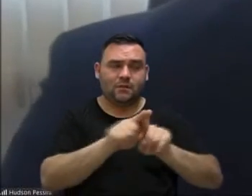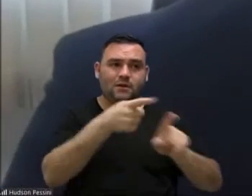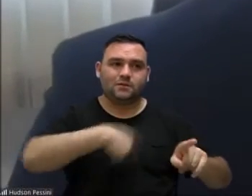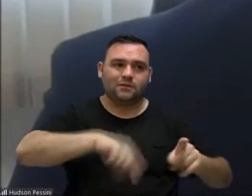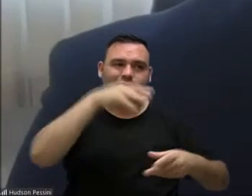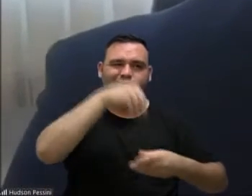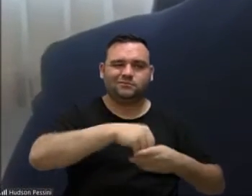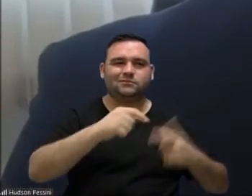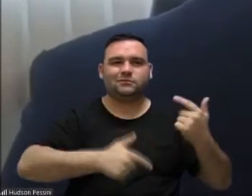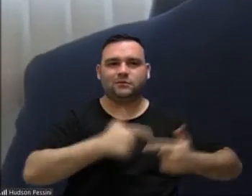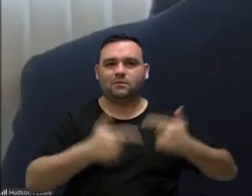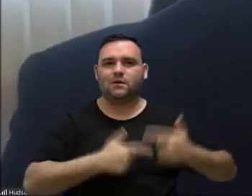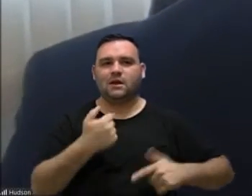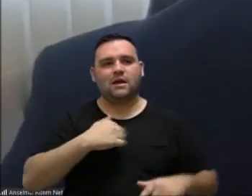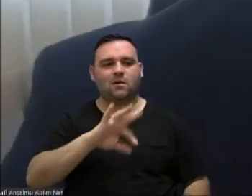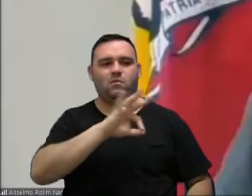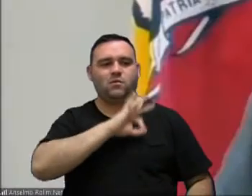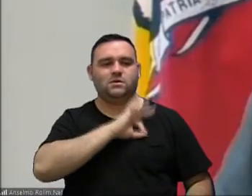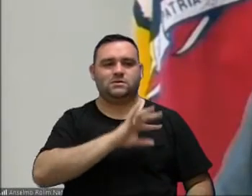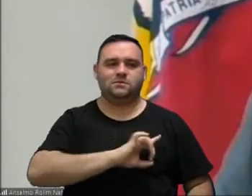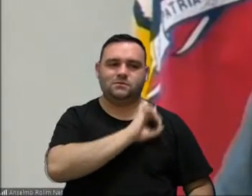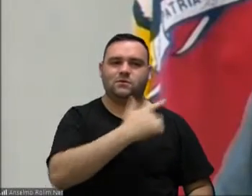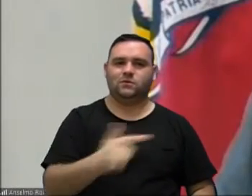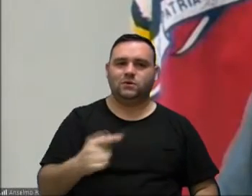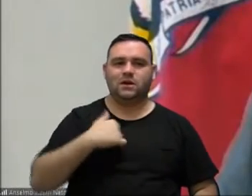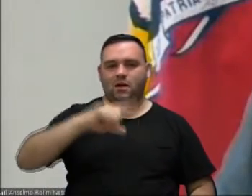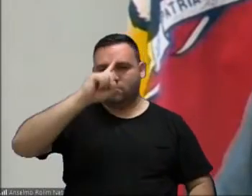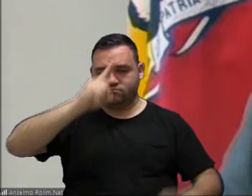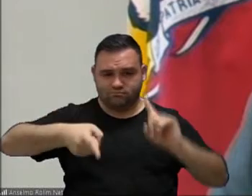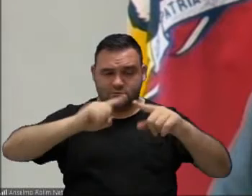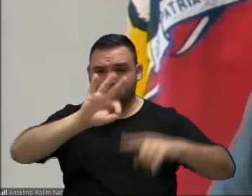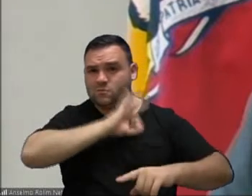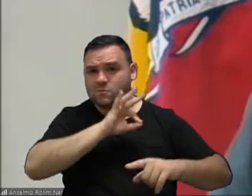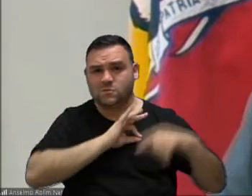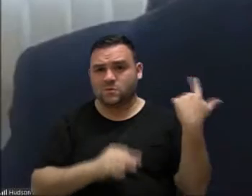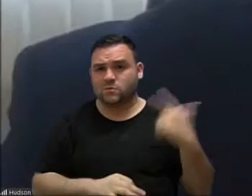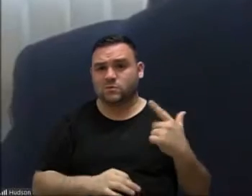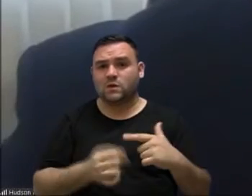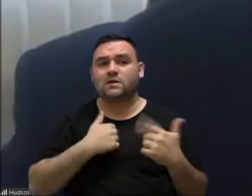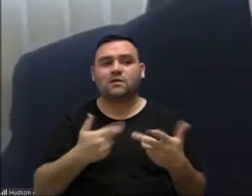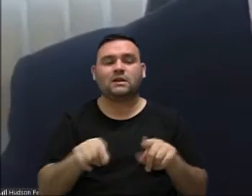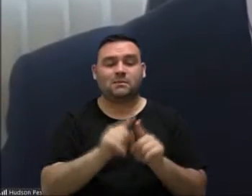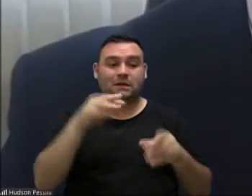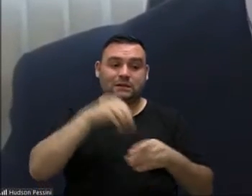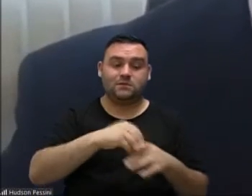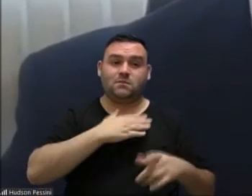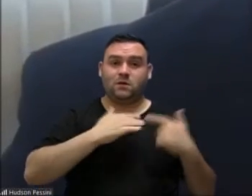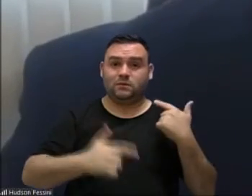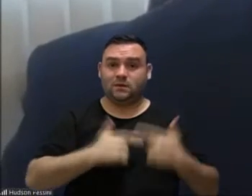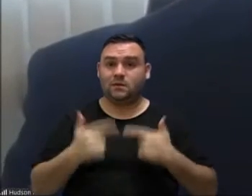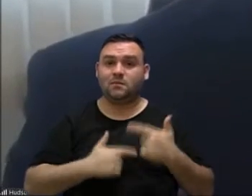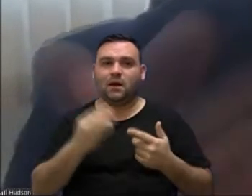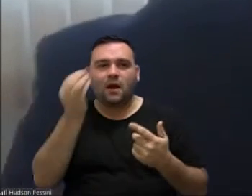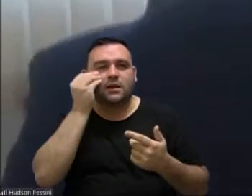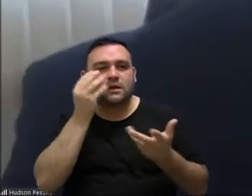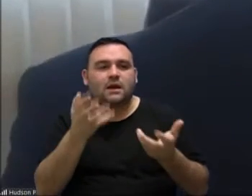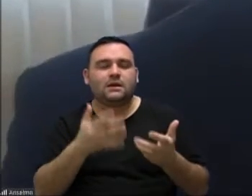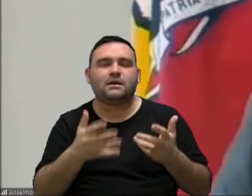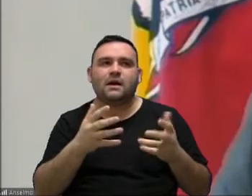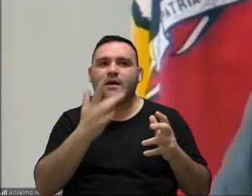alçada eu não sou delegado não sou comandante eu estou tentando dentro da minha alçada fazer algo para tentar